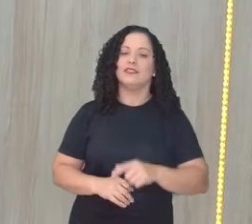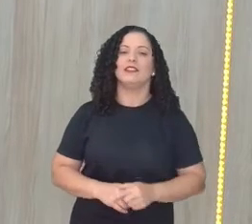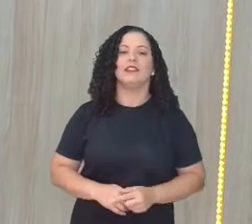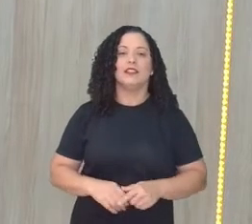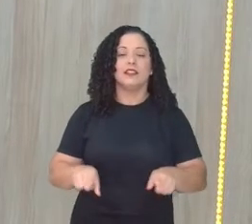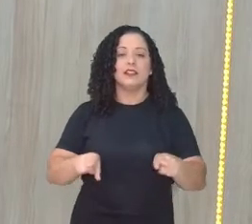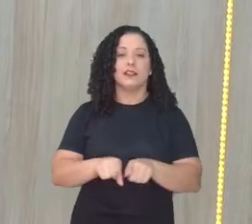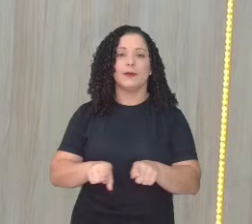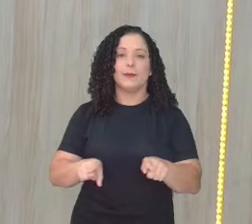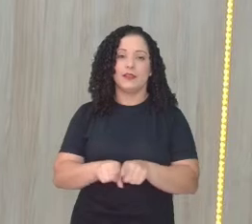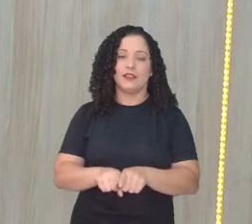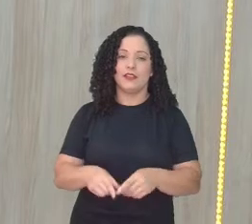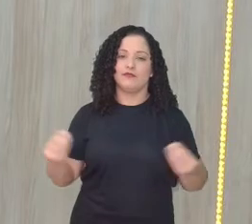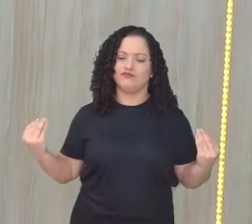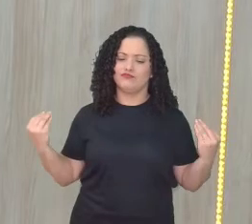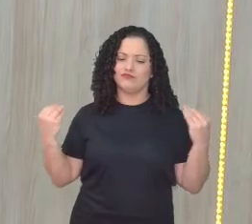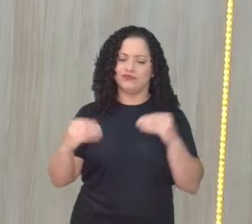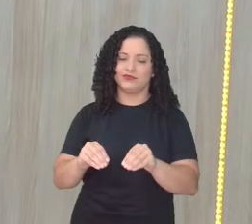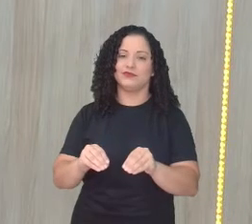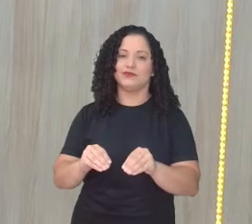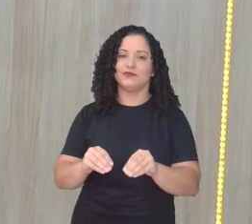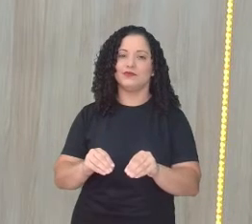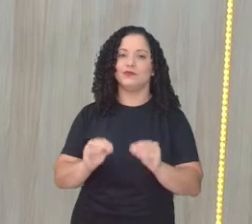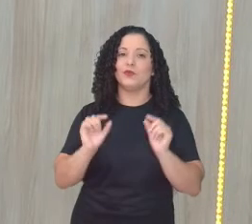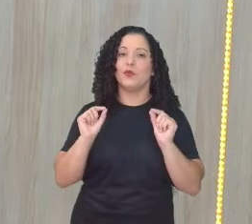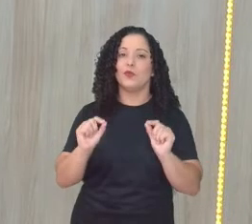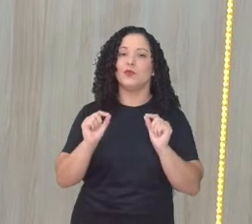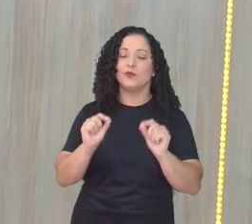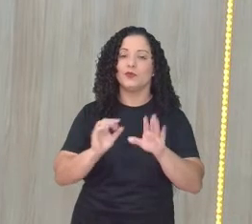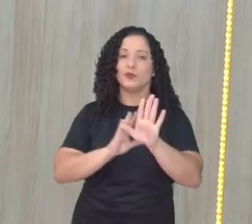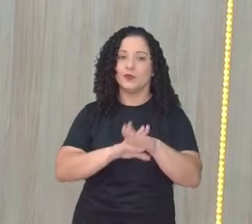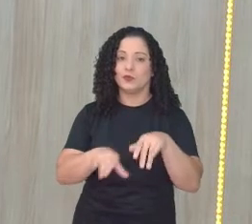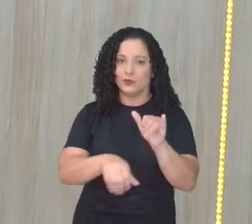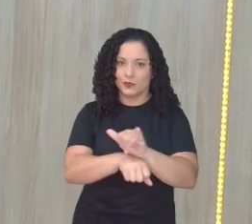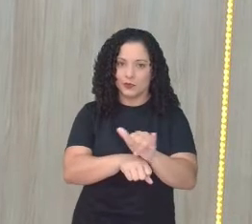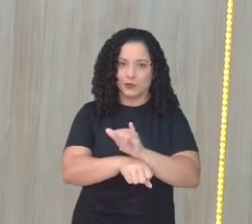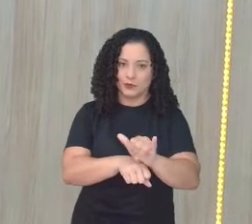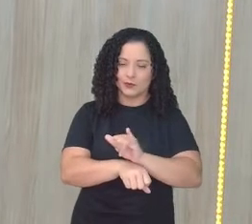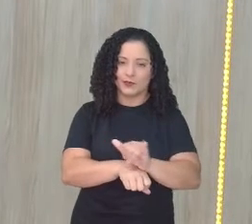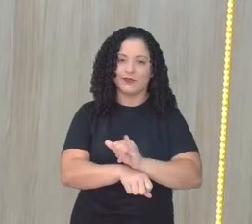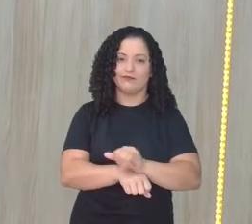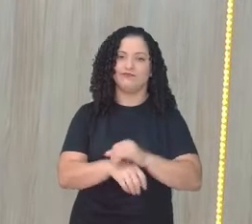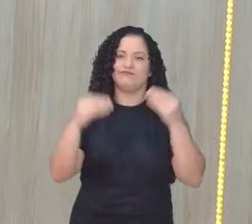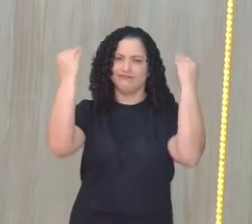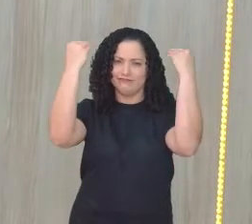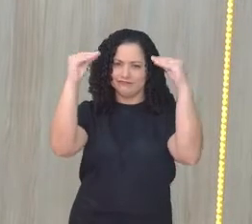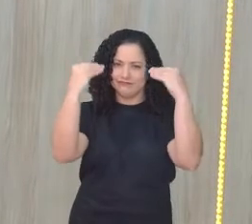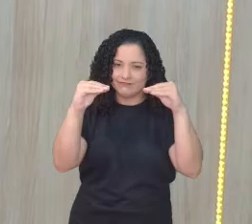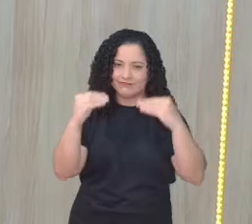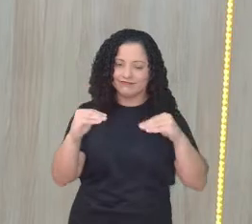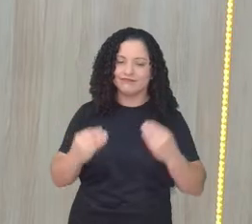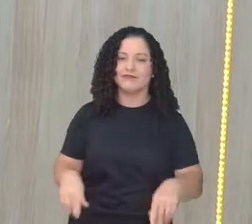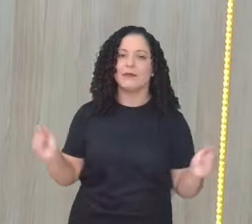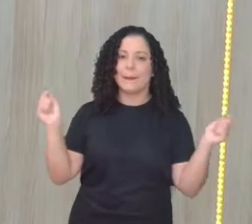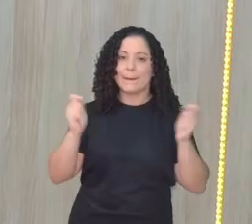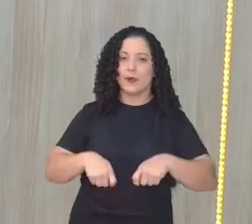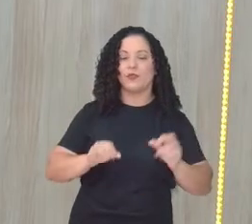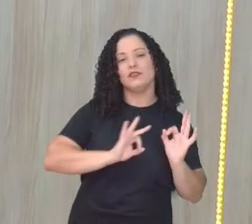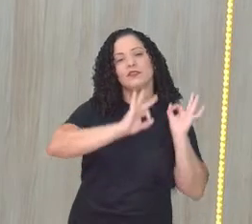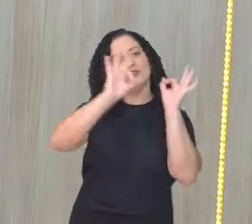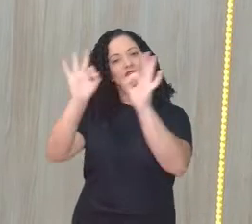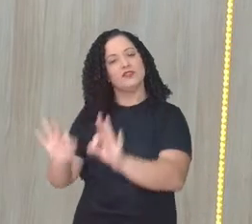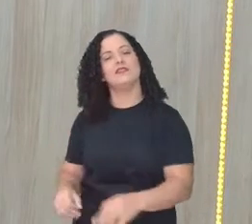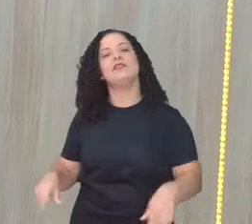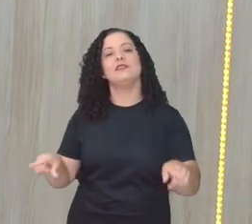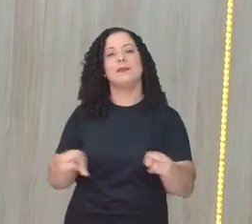também, ela entra logo em seguida para o canal do Educa Recife no YouTube. Então, ó, pode assistir lá.